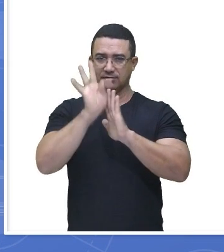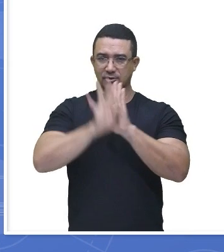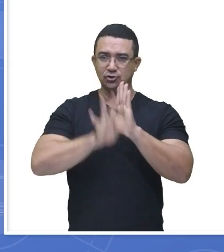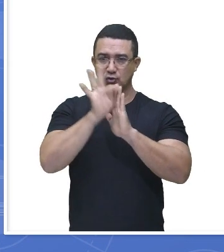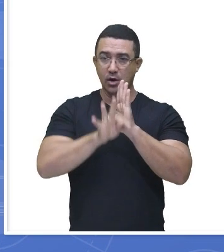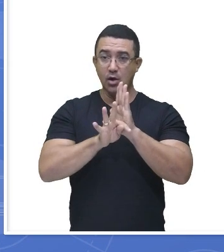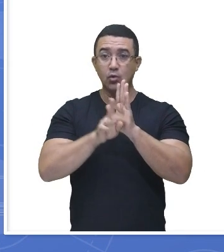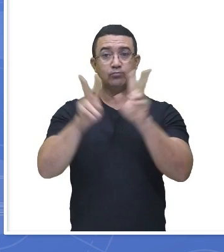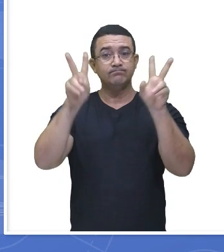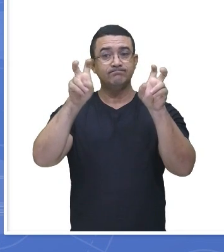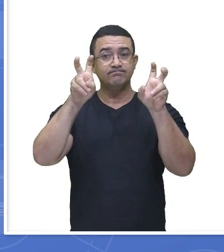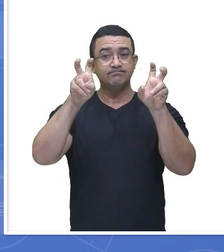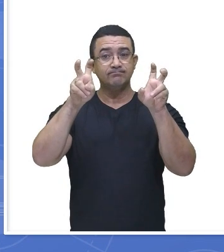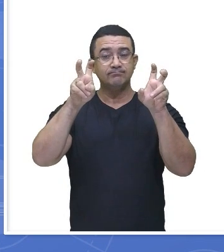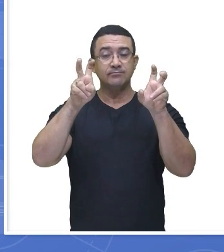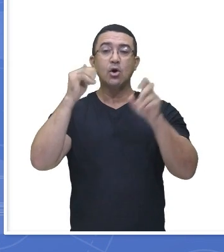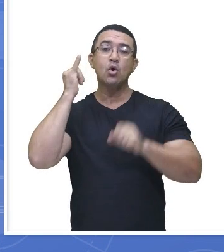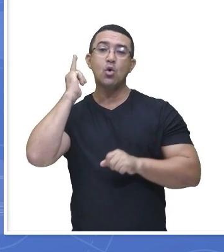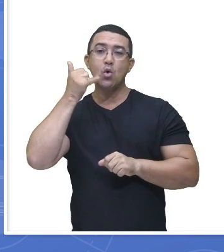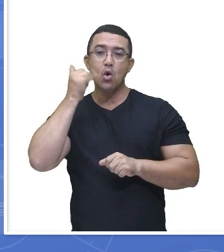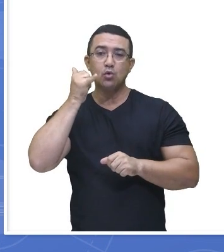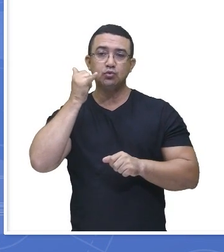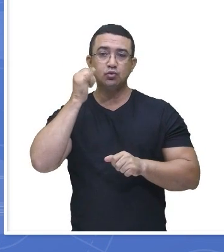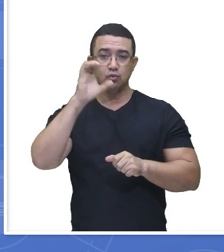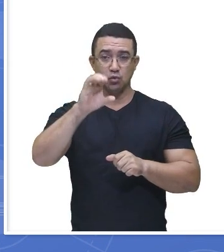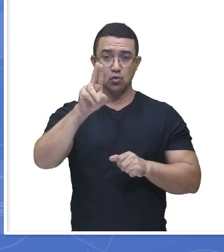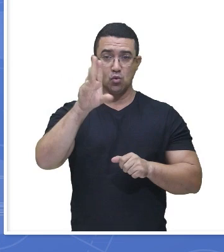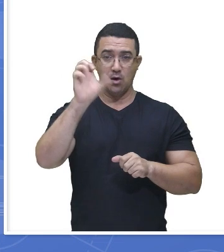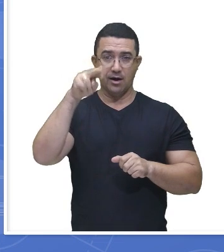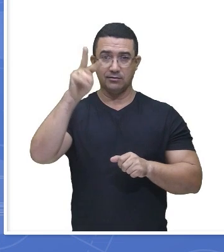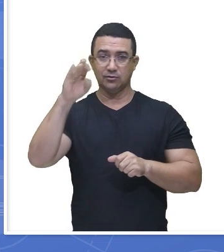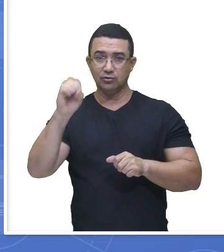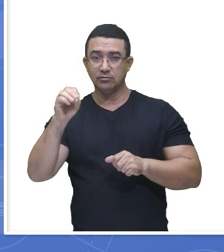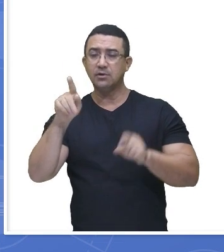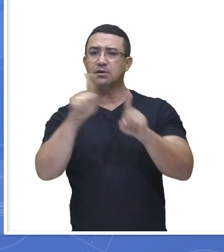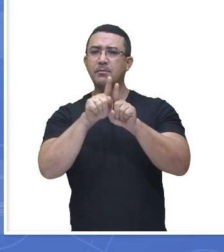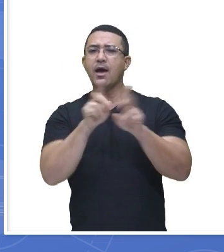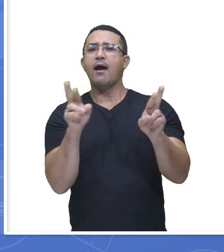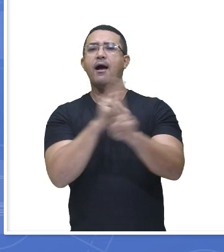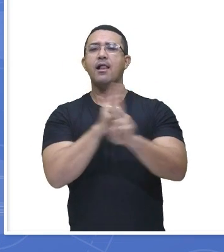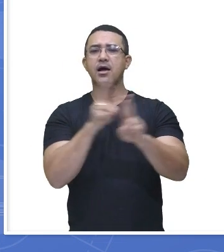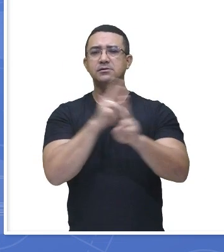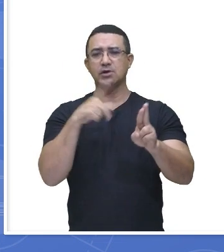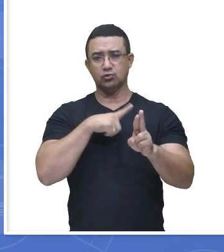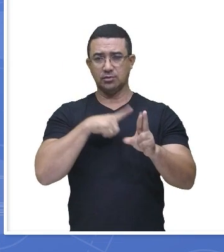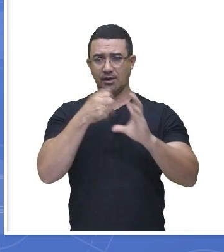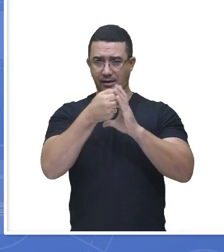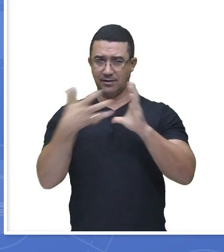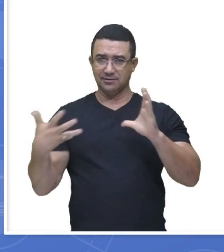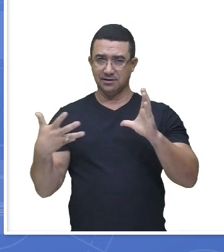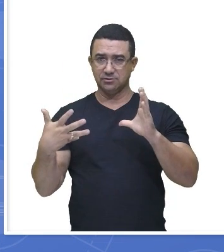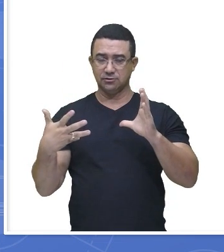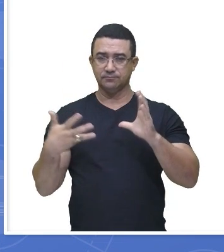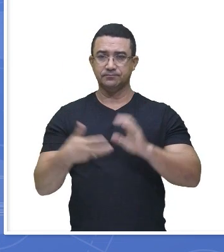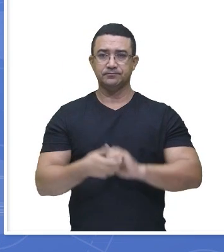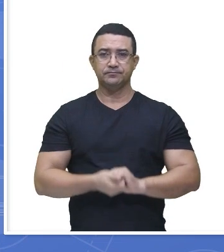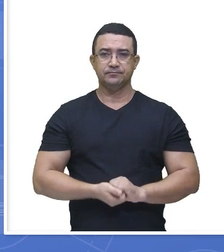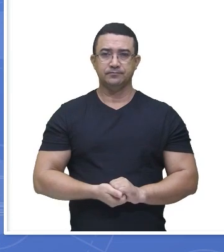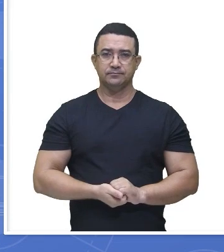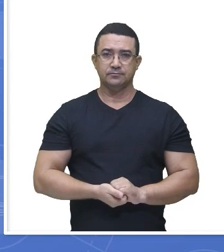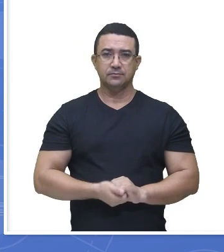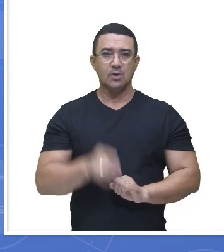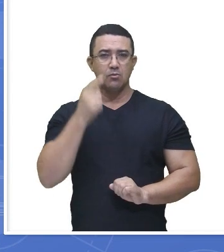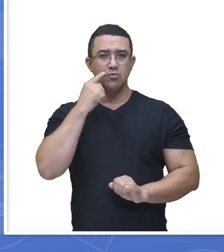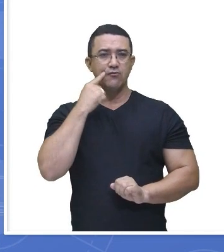género textual cuento y haz la correlación. Então, nós vamos fazer uma correlação de uma coluna